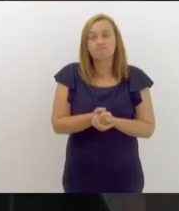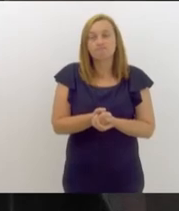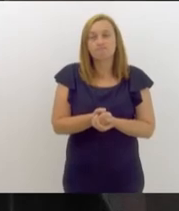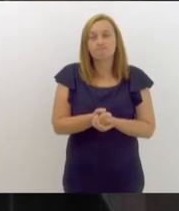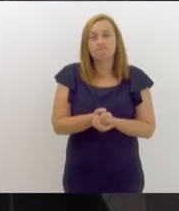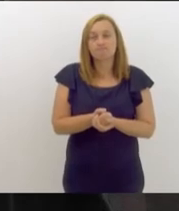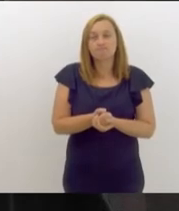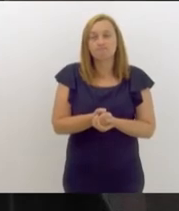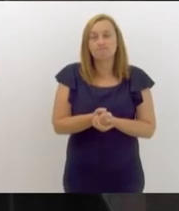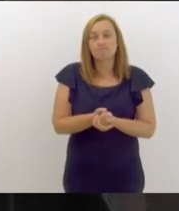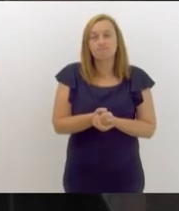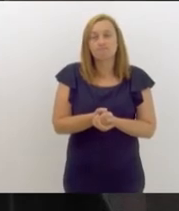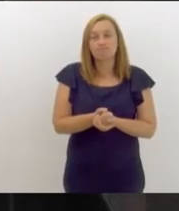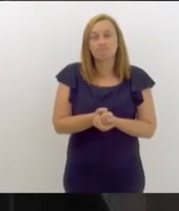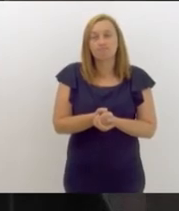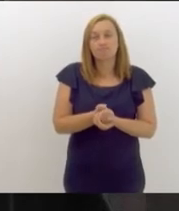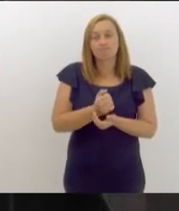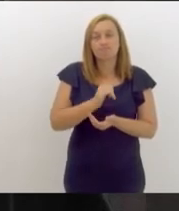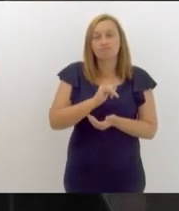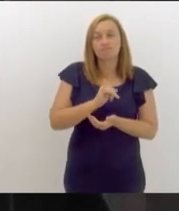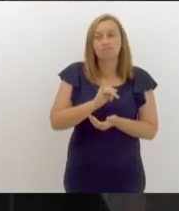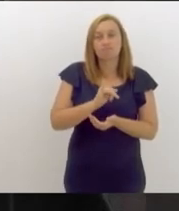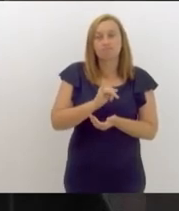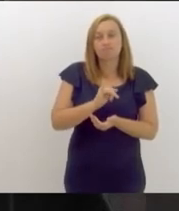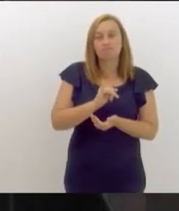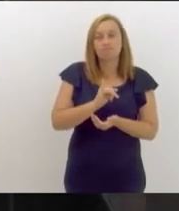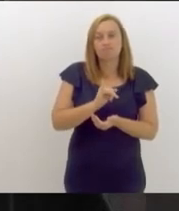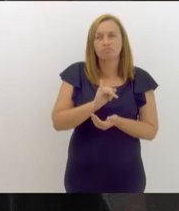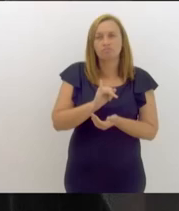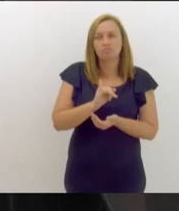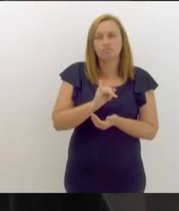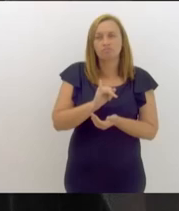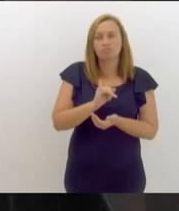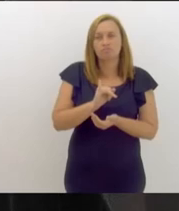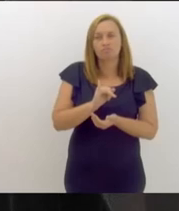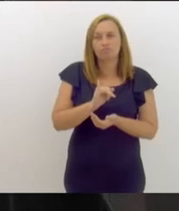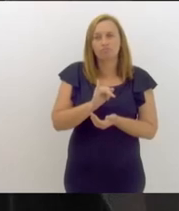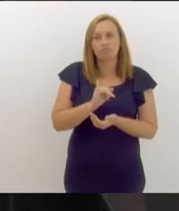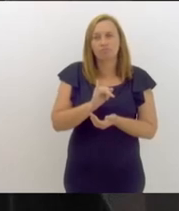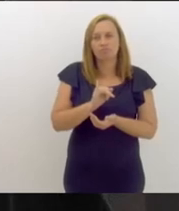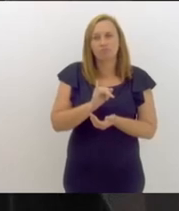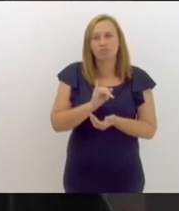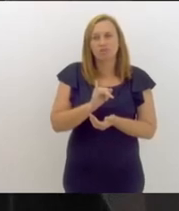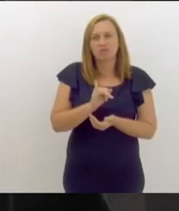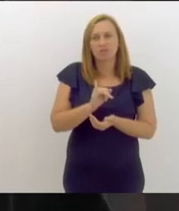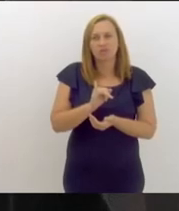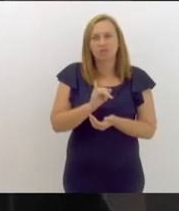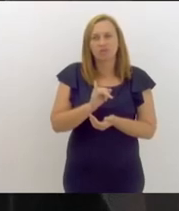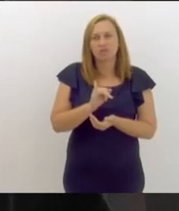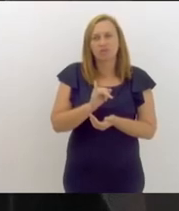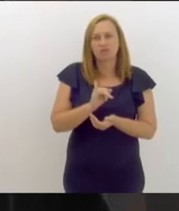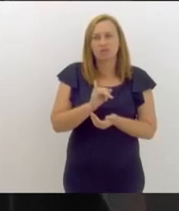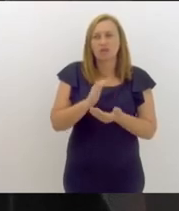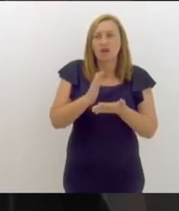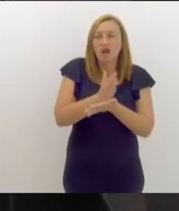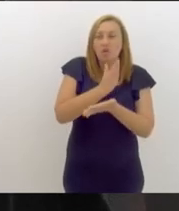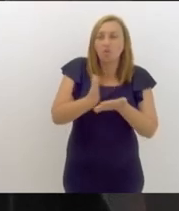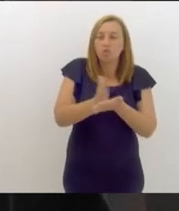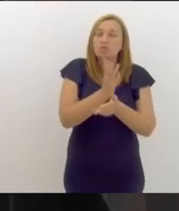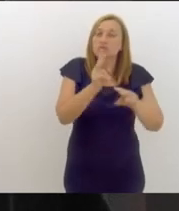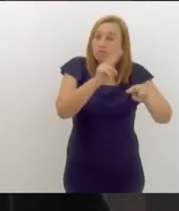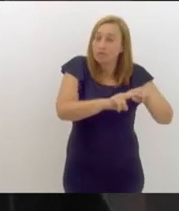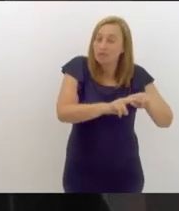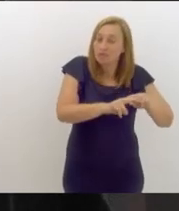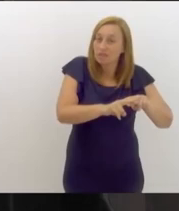alguns daqueles que lá estavam preso estão sendo colocado em liberdade